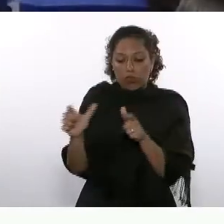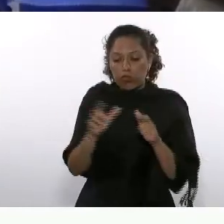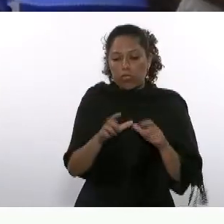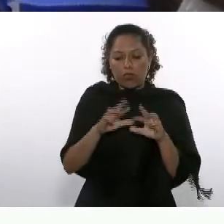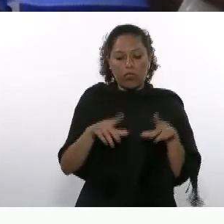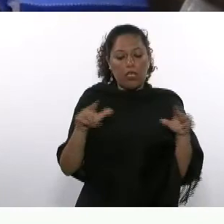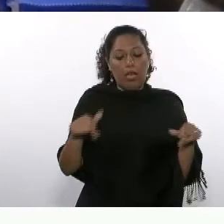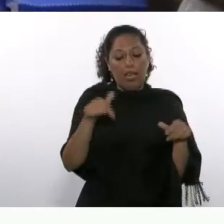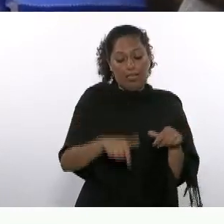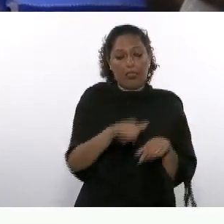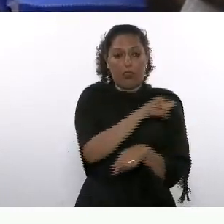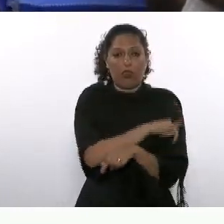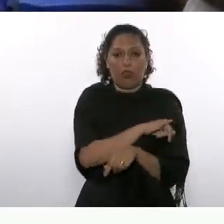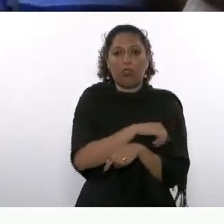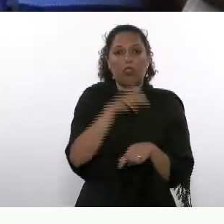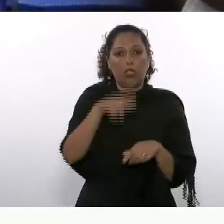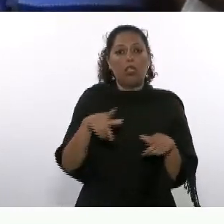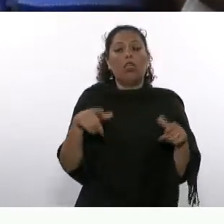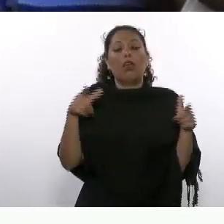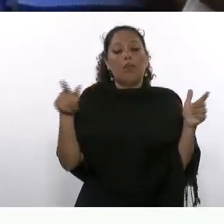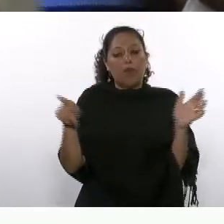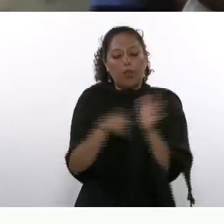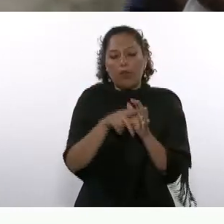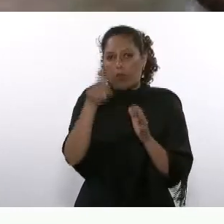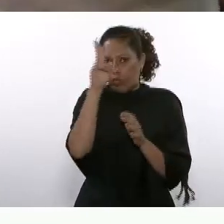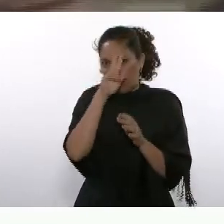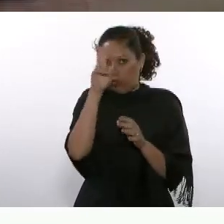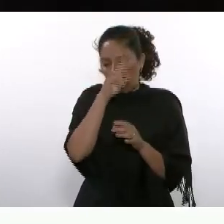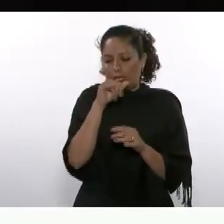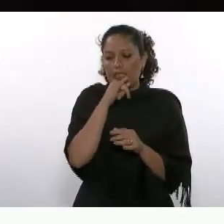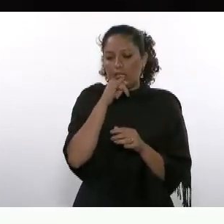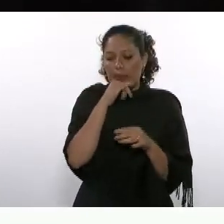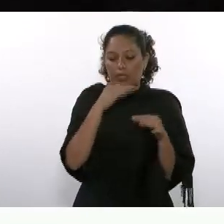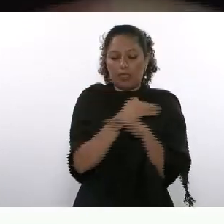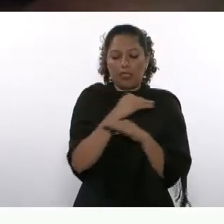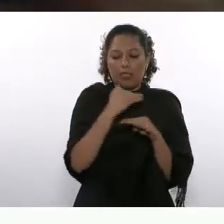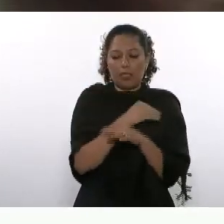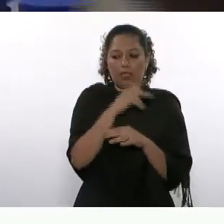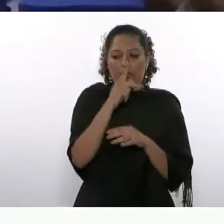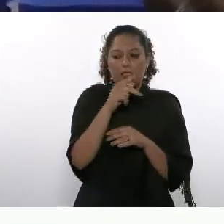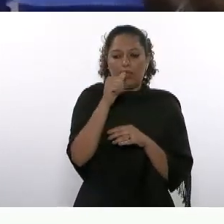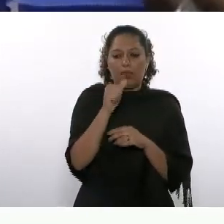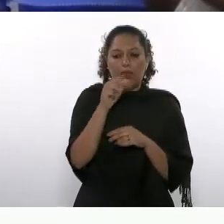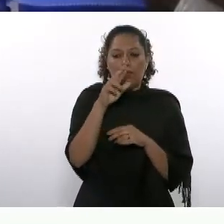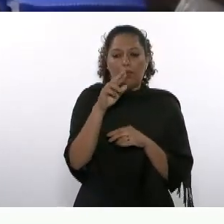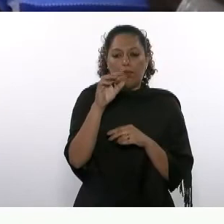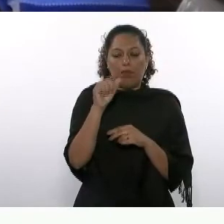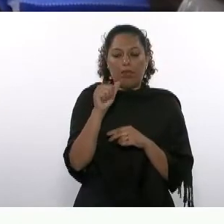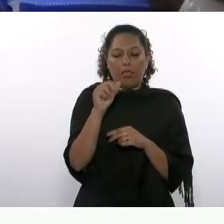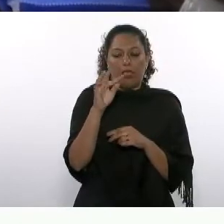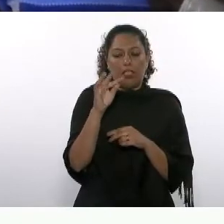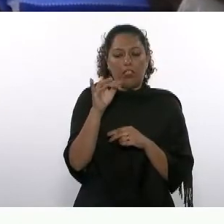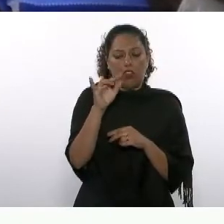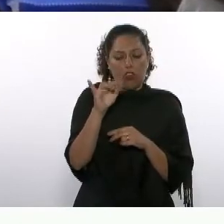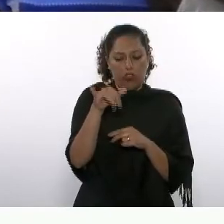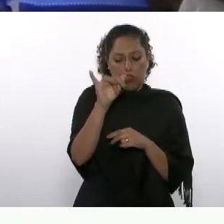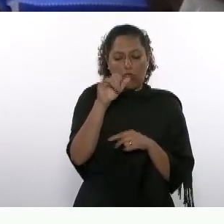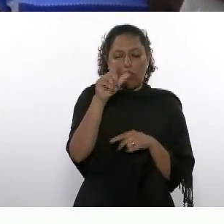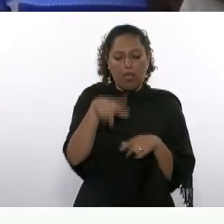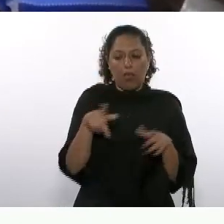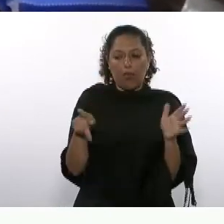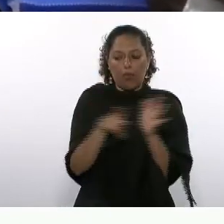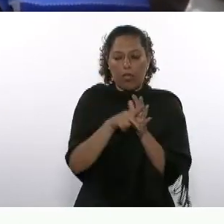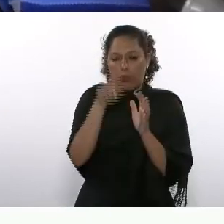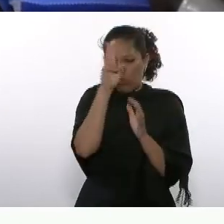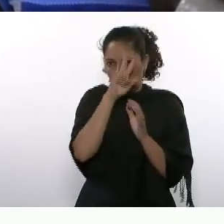é patrimônio mundial. Paraty acabou de se transformar, ele é híbrido, né? Ele é cultural e natural, né?